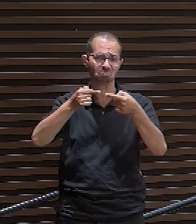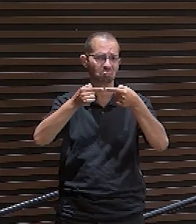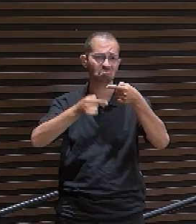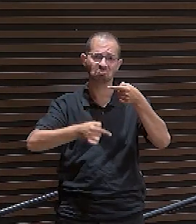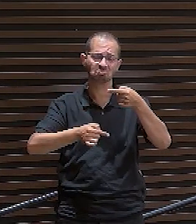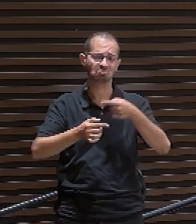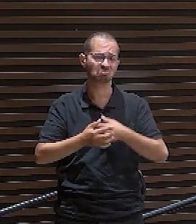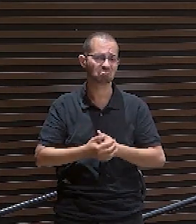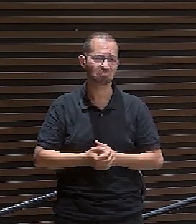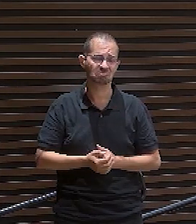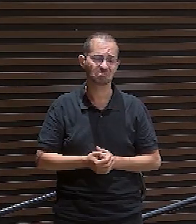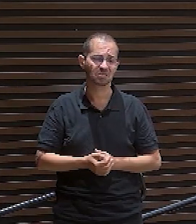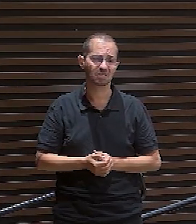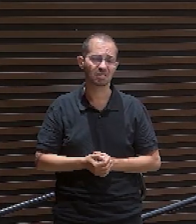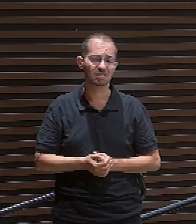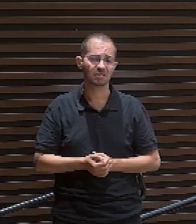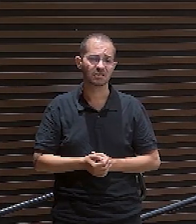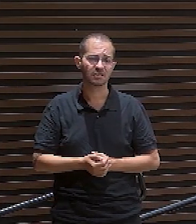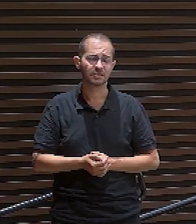Então,